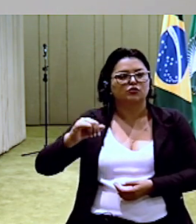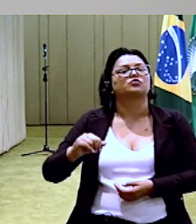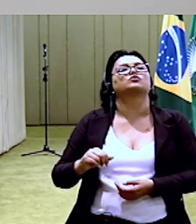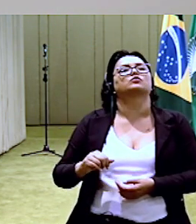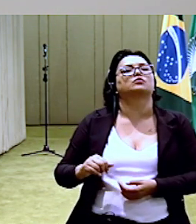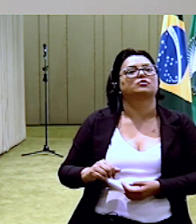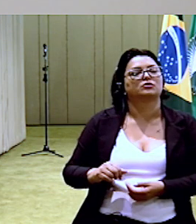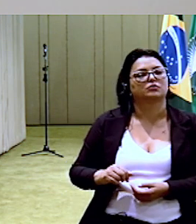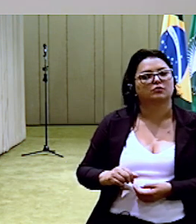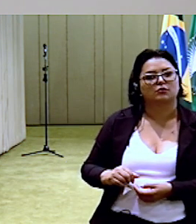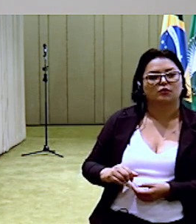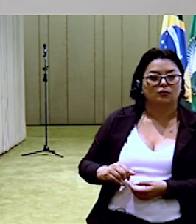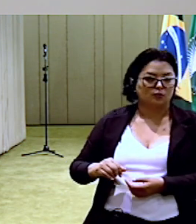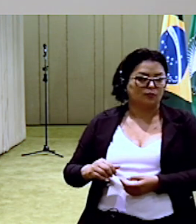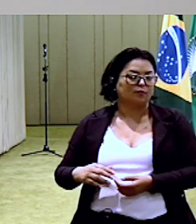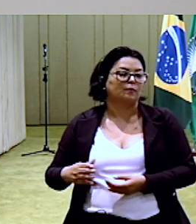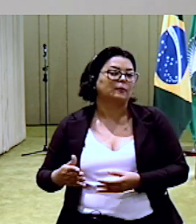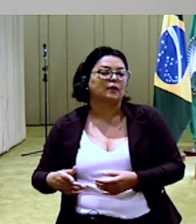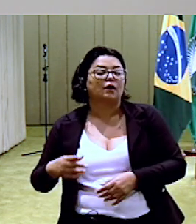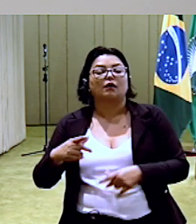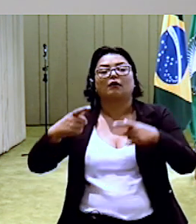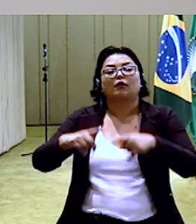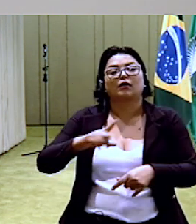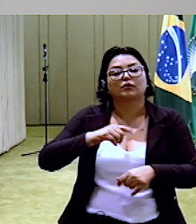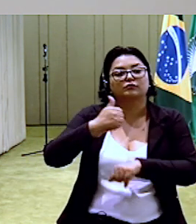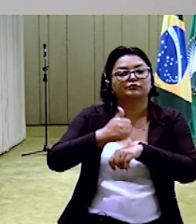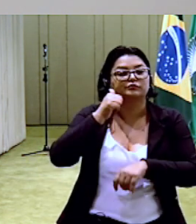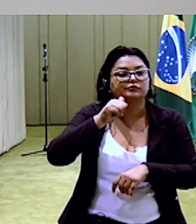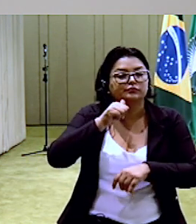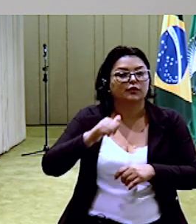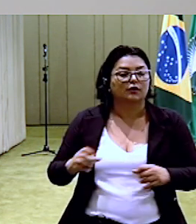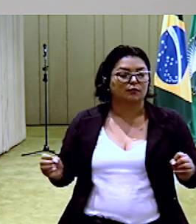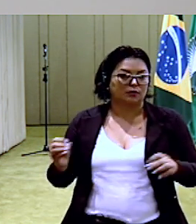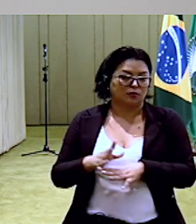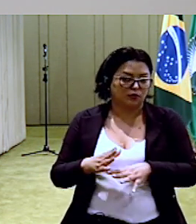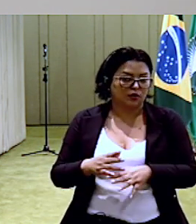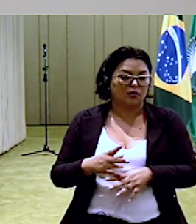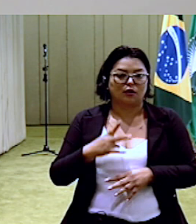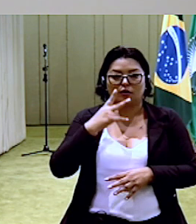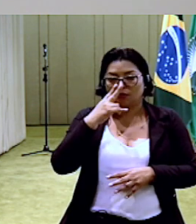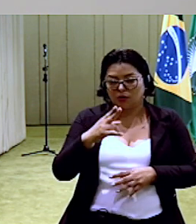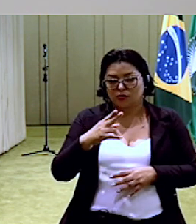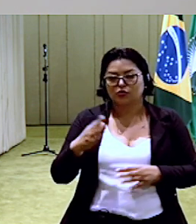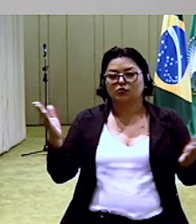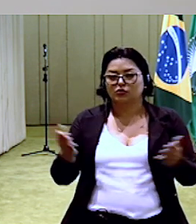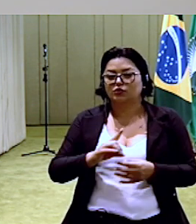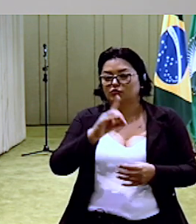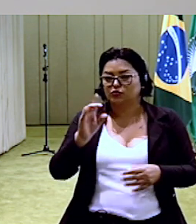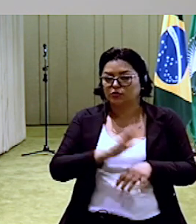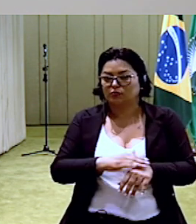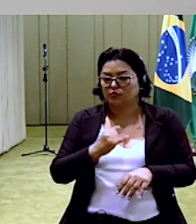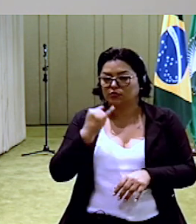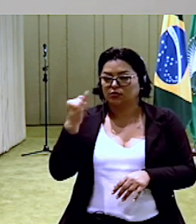porque a gente acha que essa é uma maneira da gente trazer todo o sistema junto com a gente. E para fechar, eu acho que hoje é um dia muito